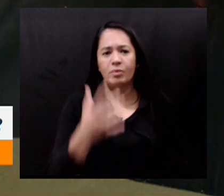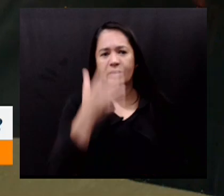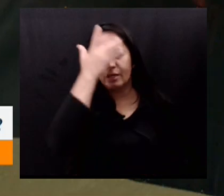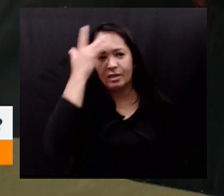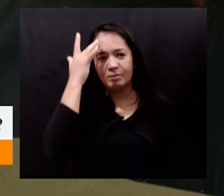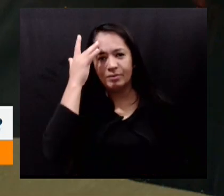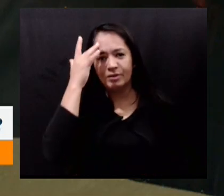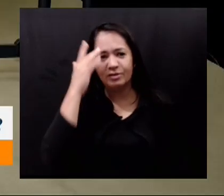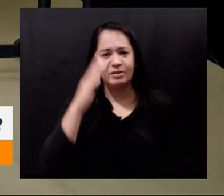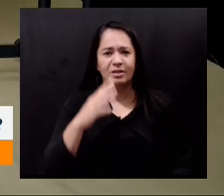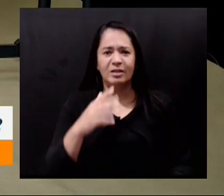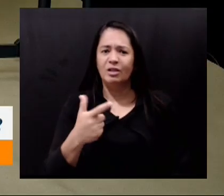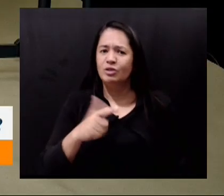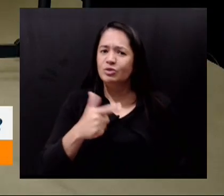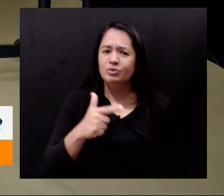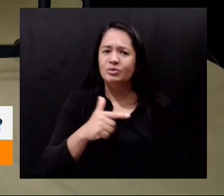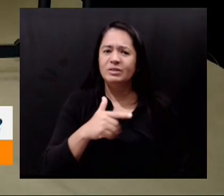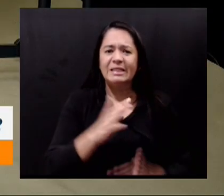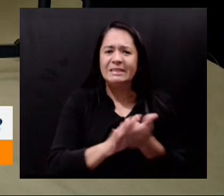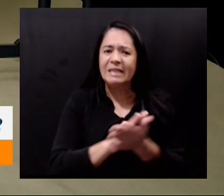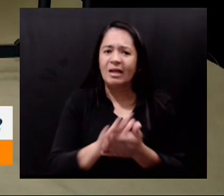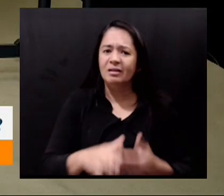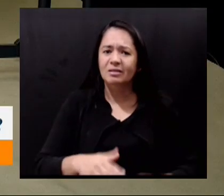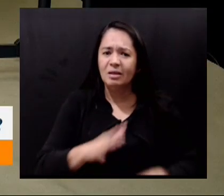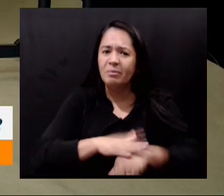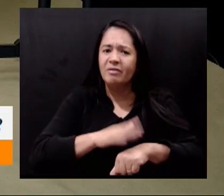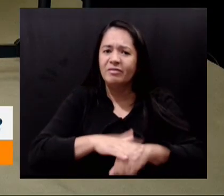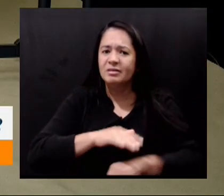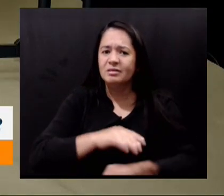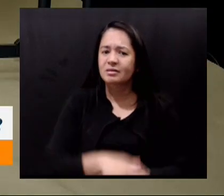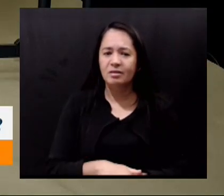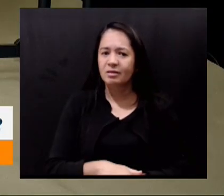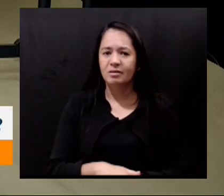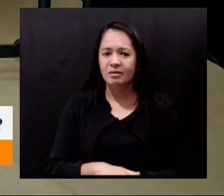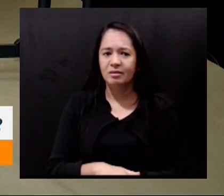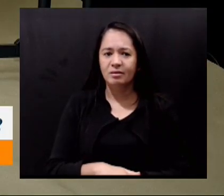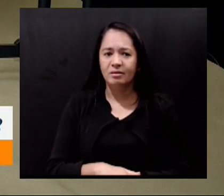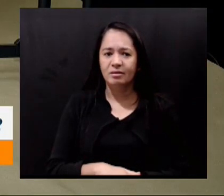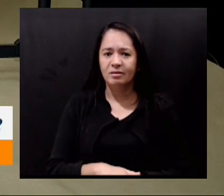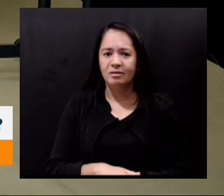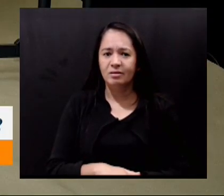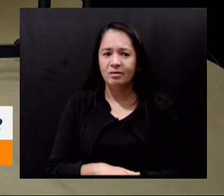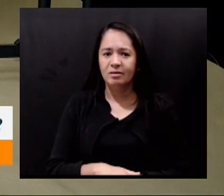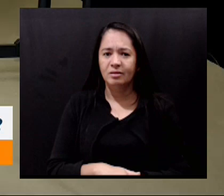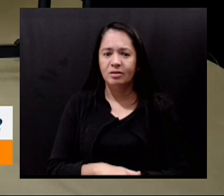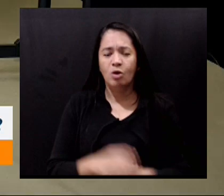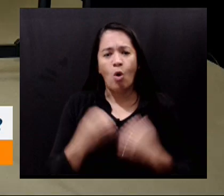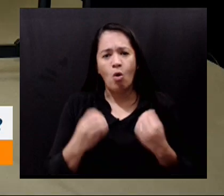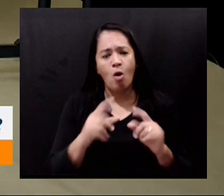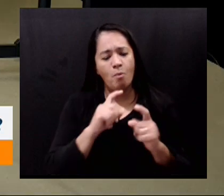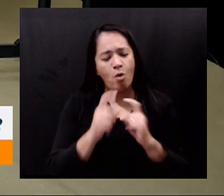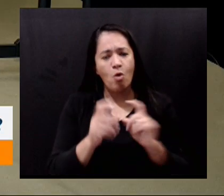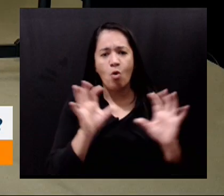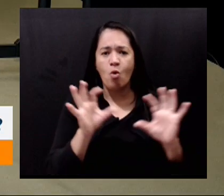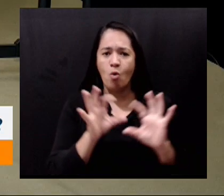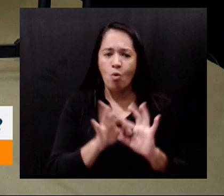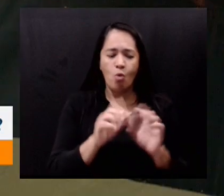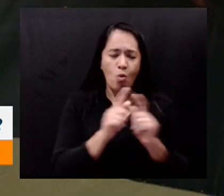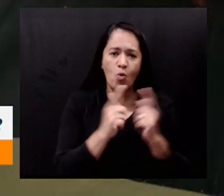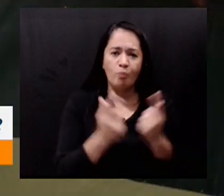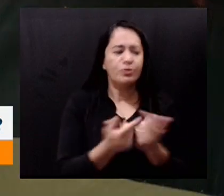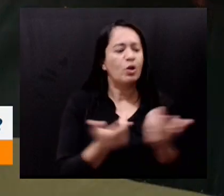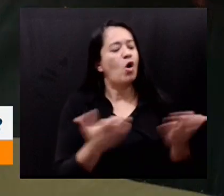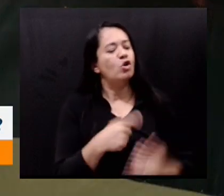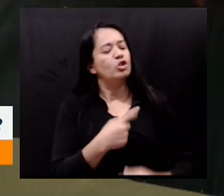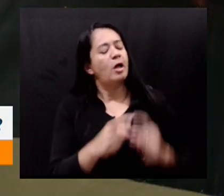não, né, é sério, tá reunindo um grupo, né, vamos lá, hoje a gente vai fazer uma reunião para